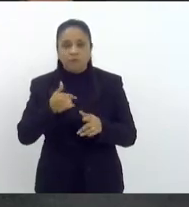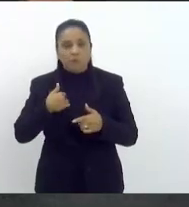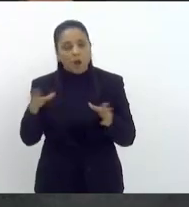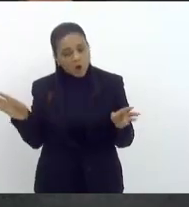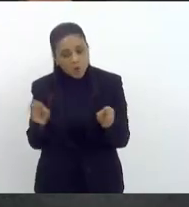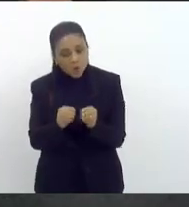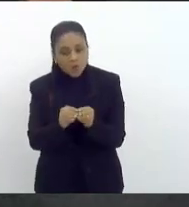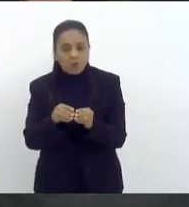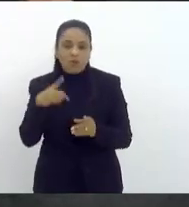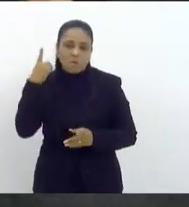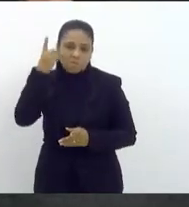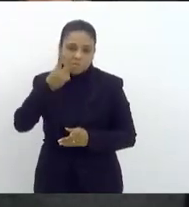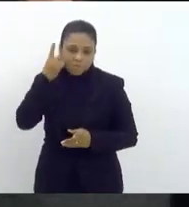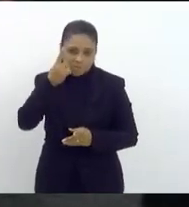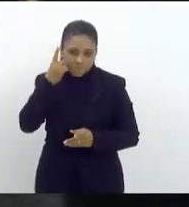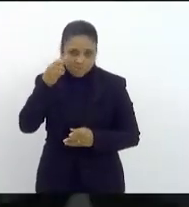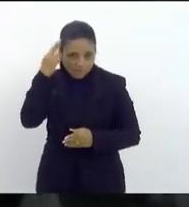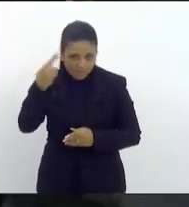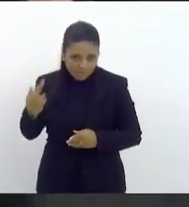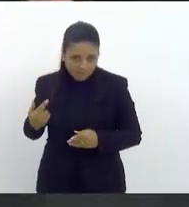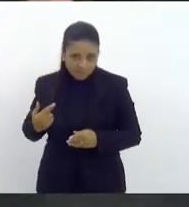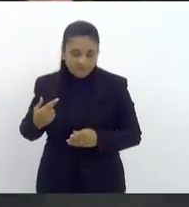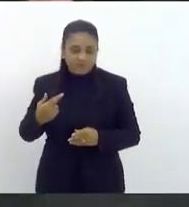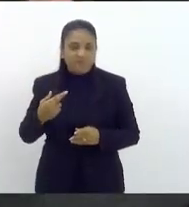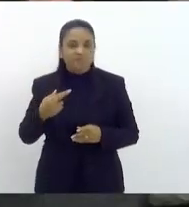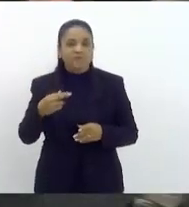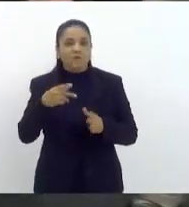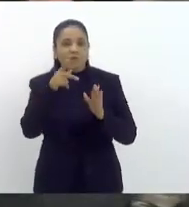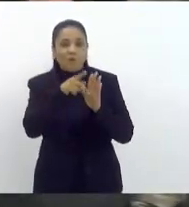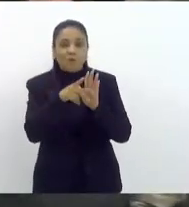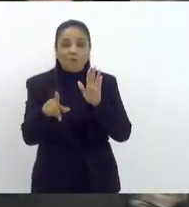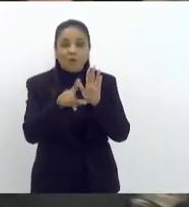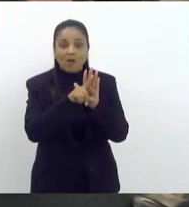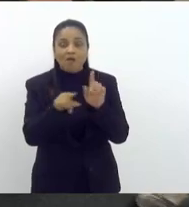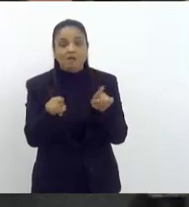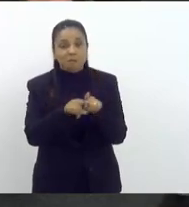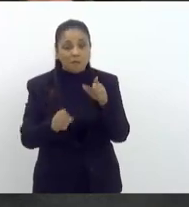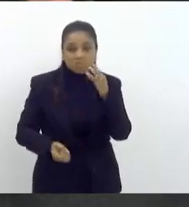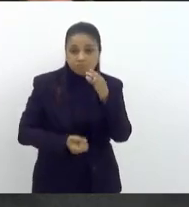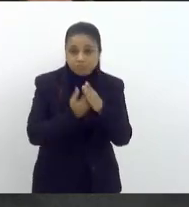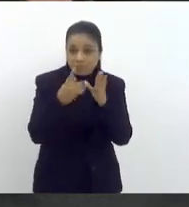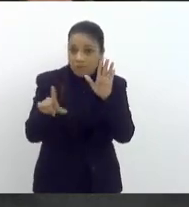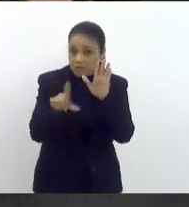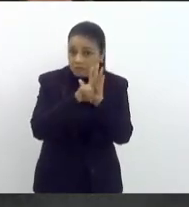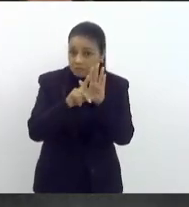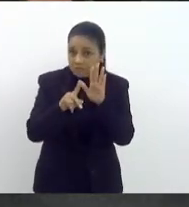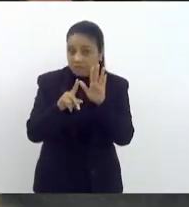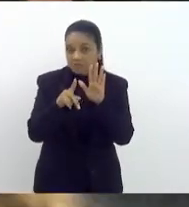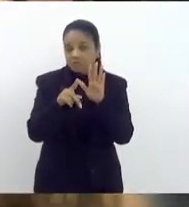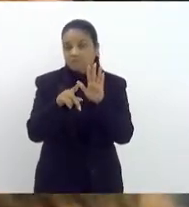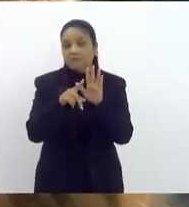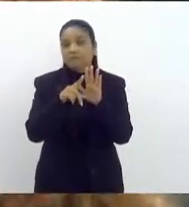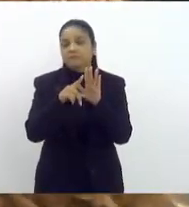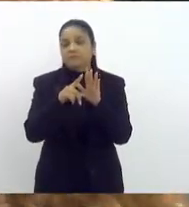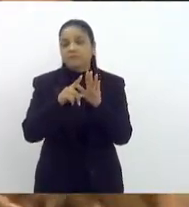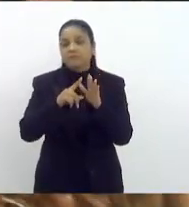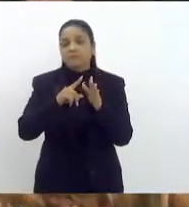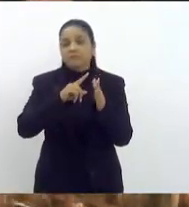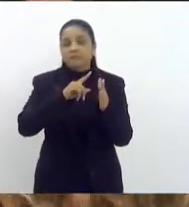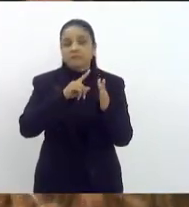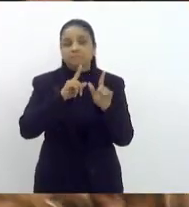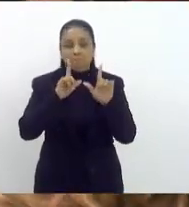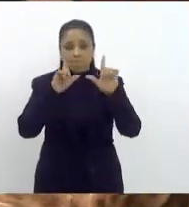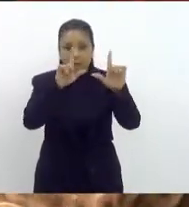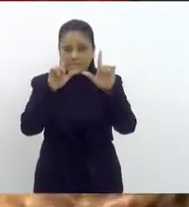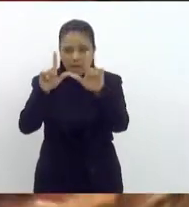as suas o seu projeto pertinência dele nós fizemos a lei que punhos estabelecimentos que discriminam e